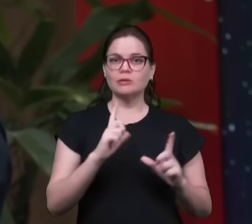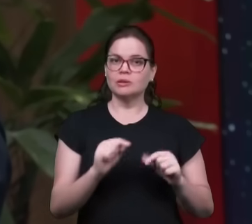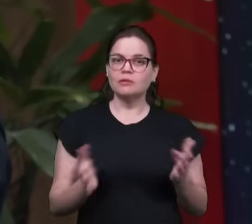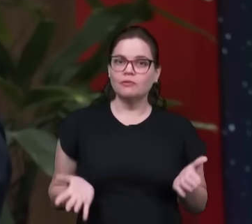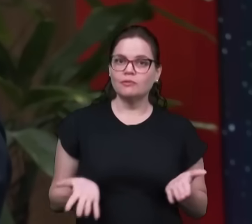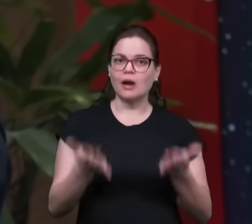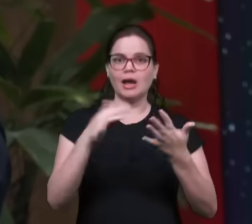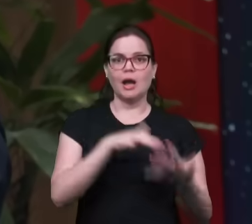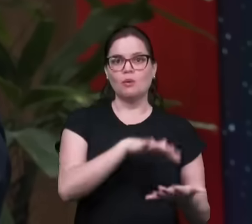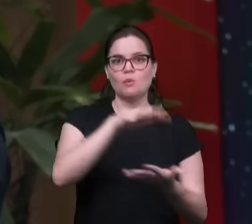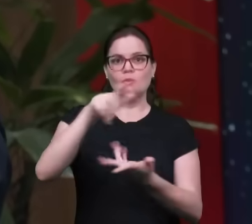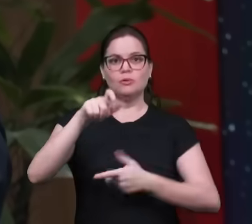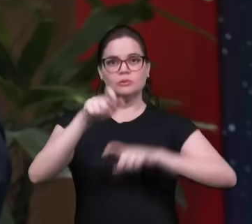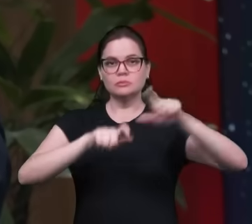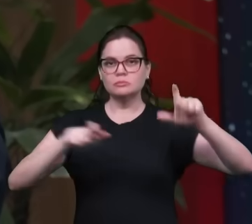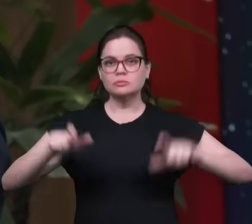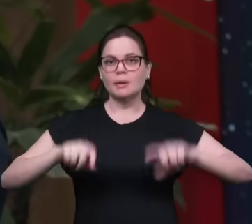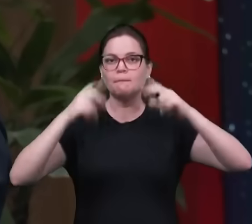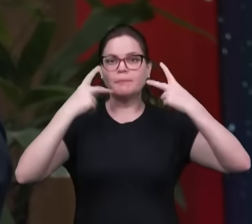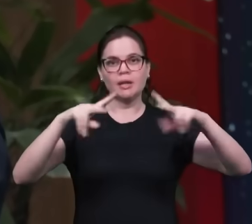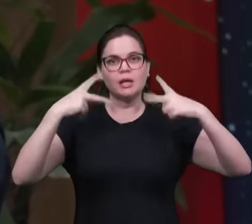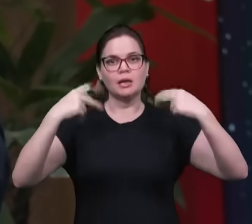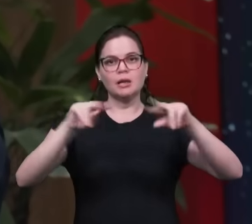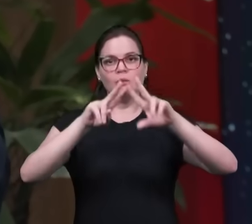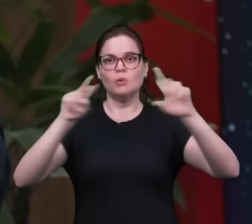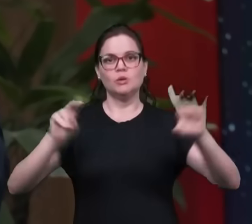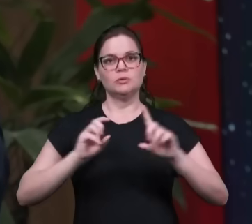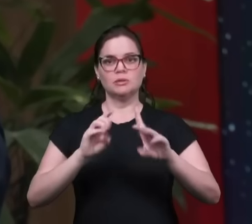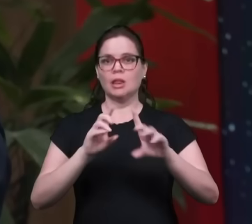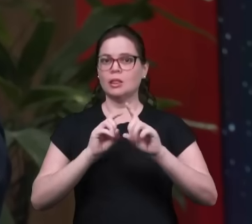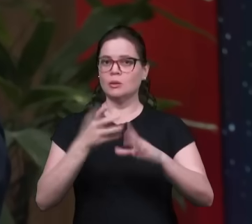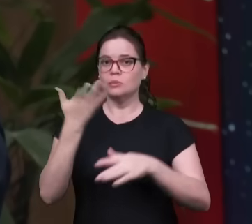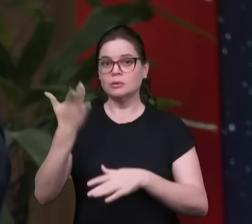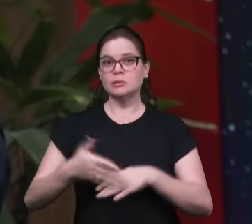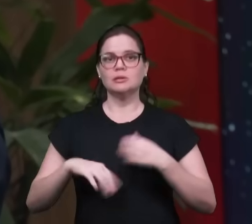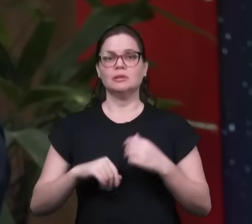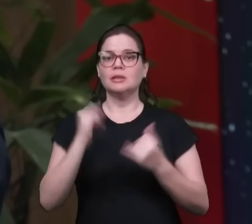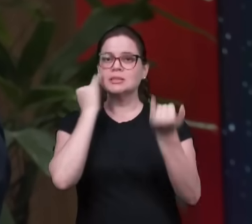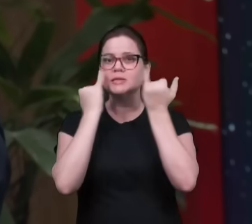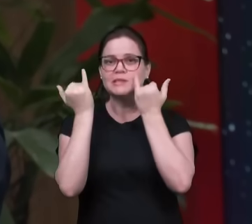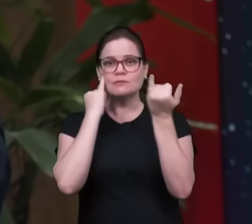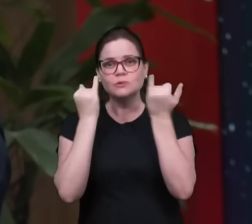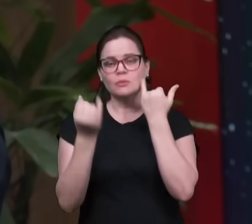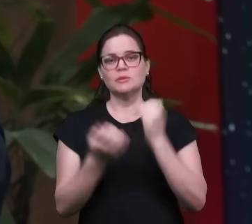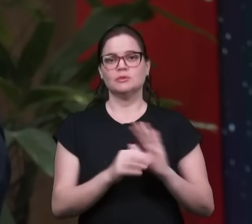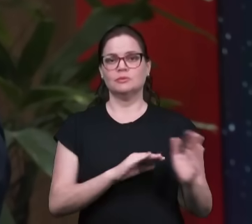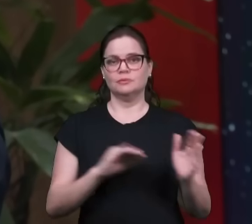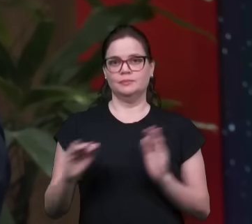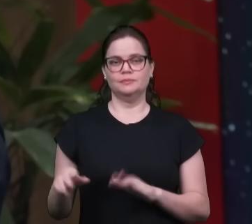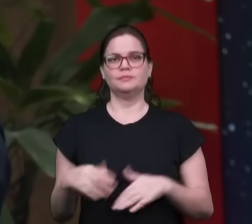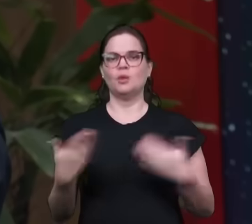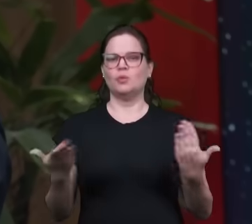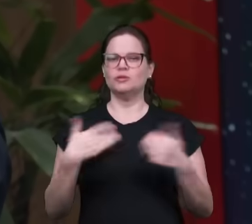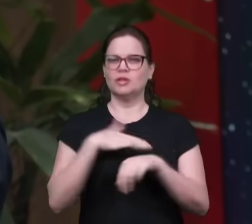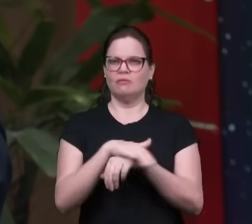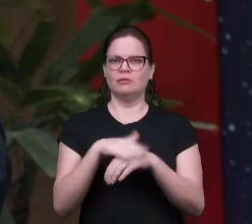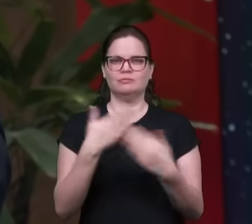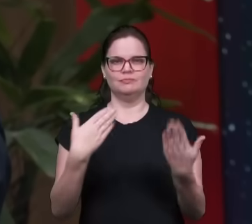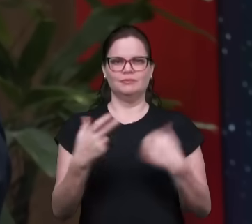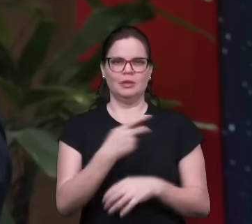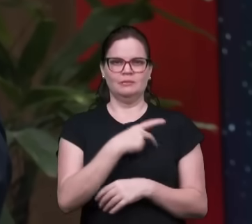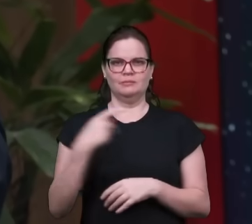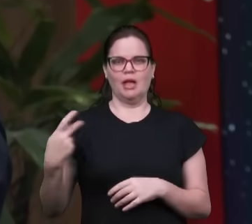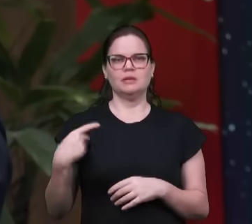a igreja ela tem esse caráter. Inclusive, hoje eu estava falando com um companheiro nosso a respeito desse momento, nós estamos